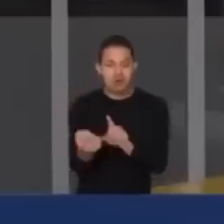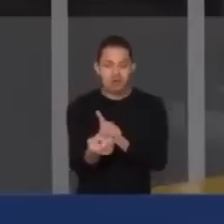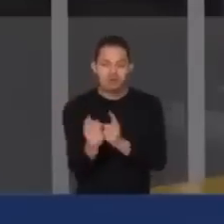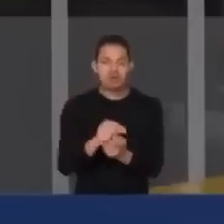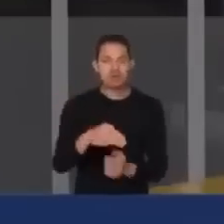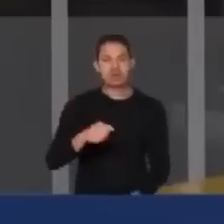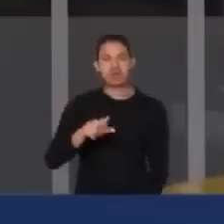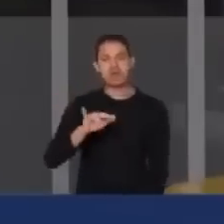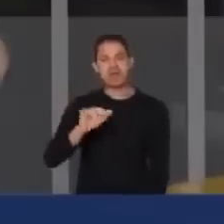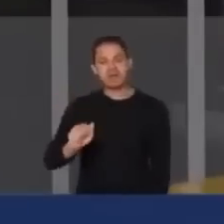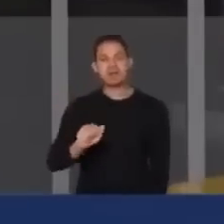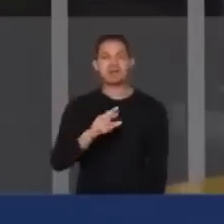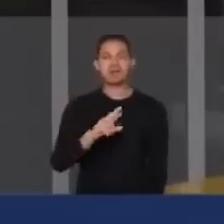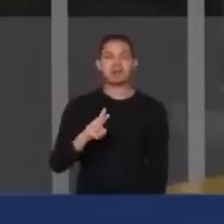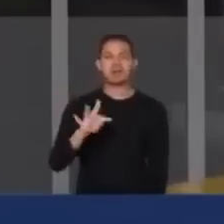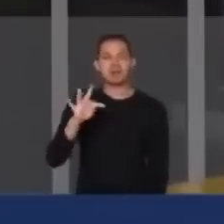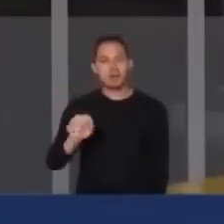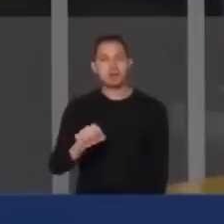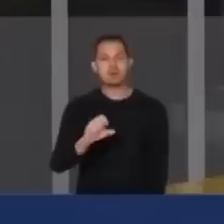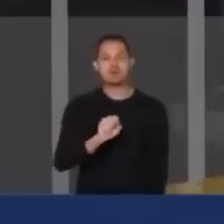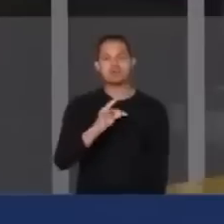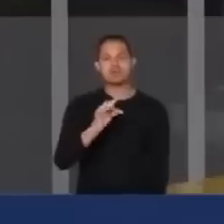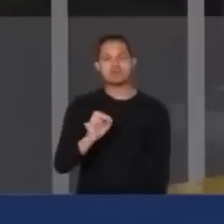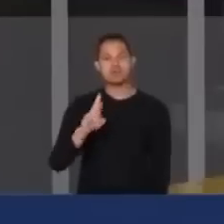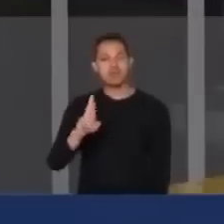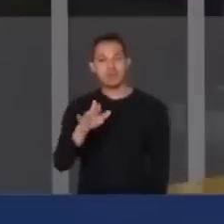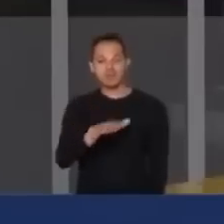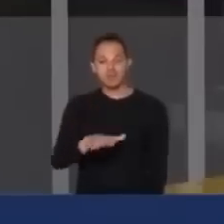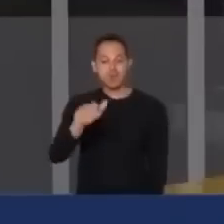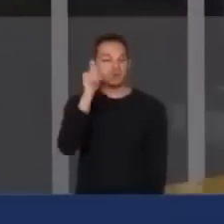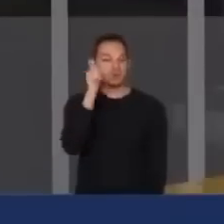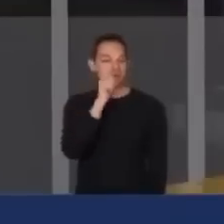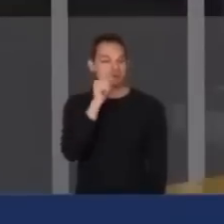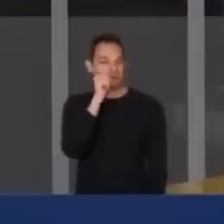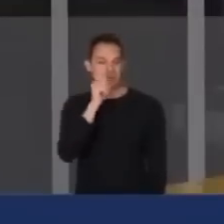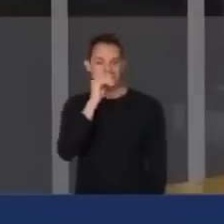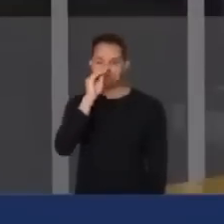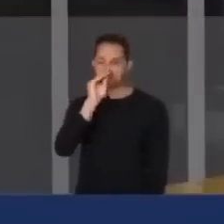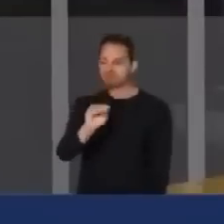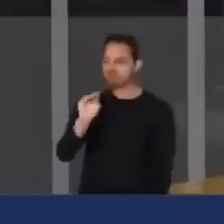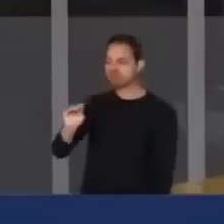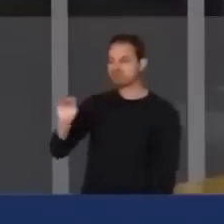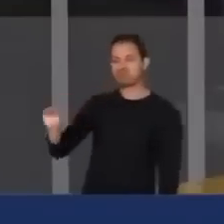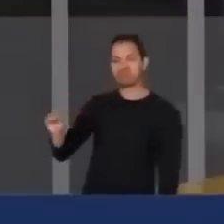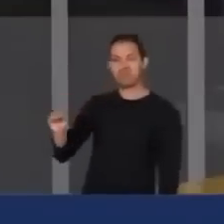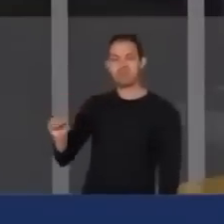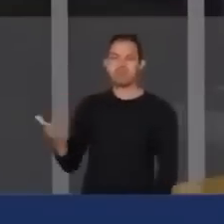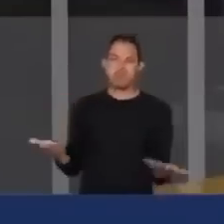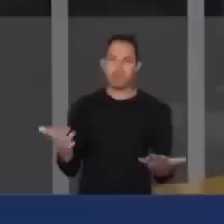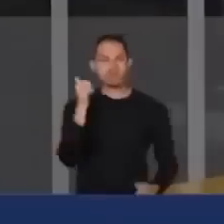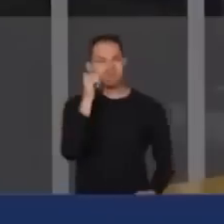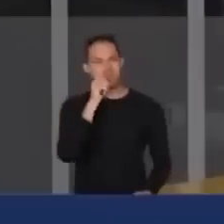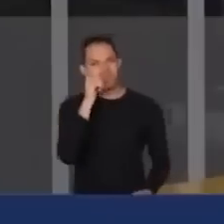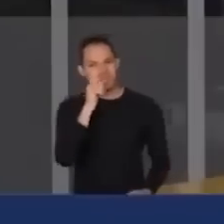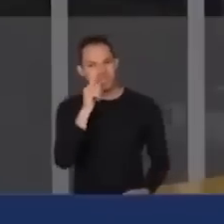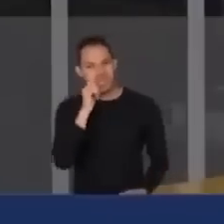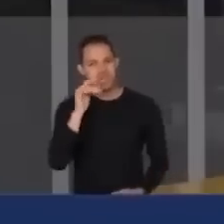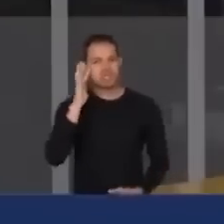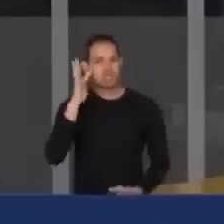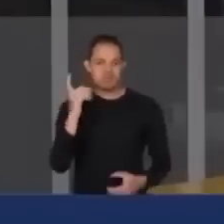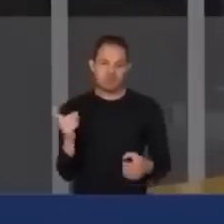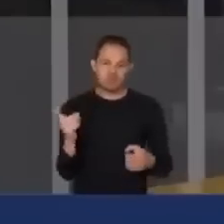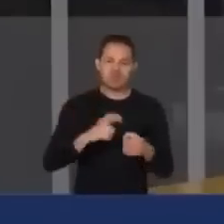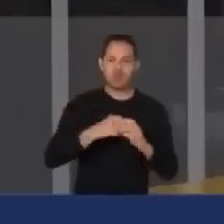Maria, Ruth, Esther, todas essas mulheres são deixadas de lado pelo feminismo. Então, mulheres, retomem a